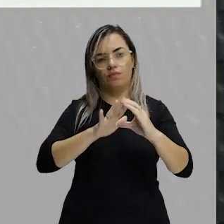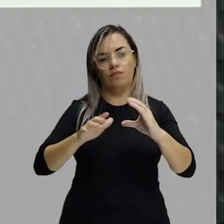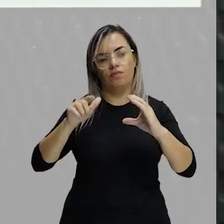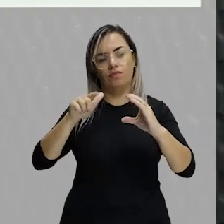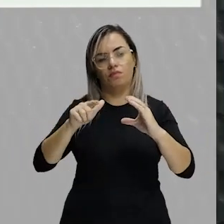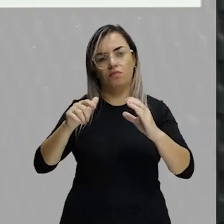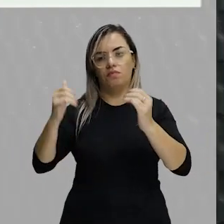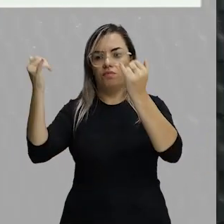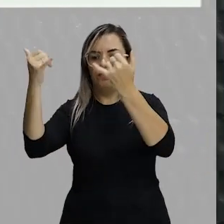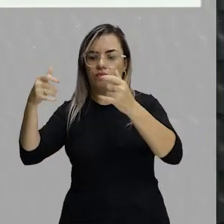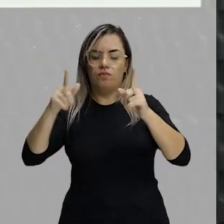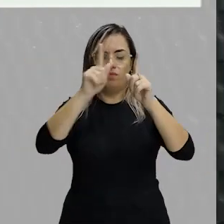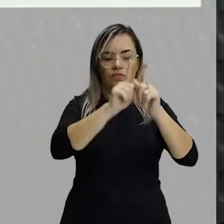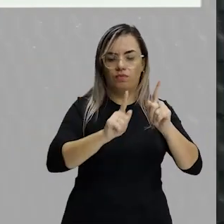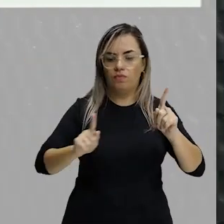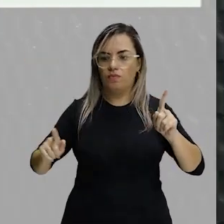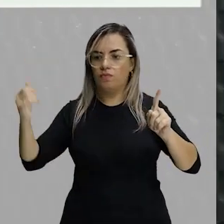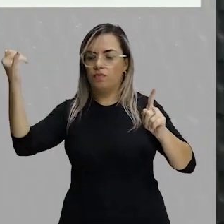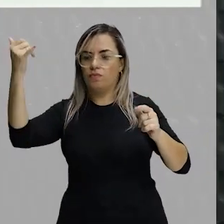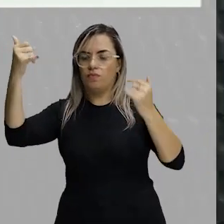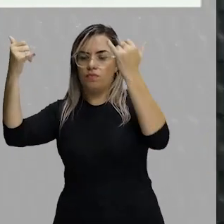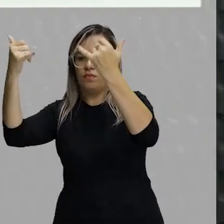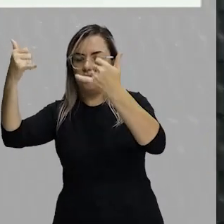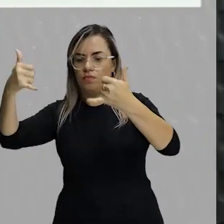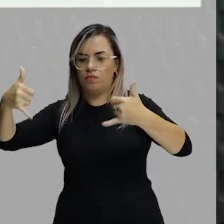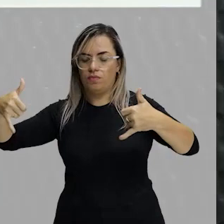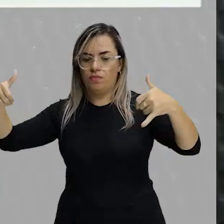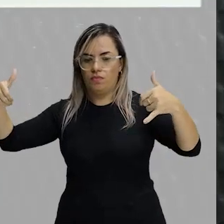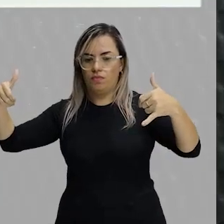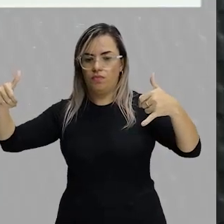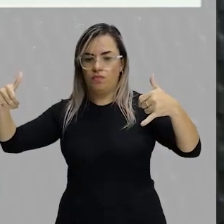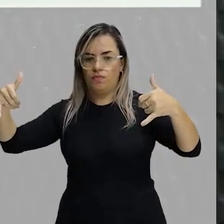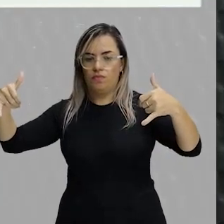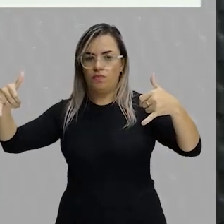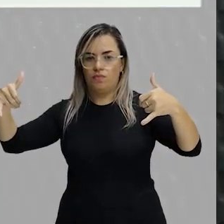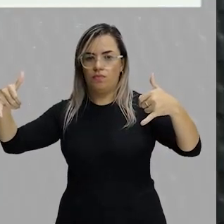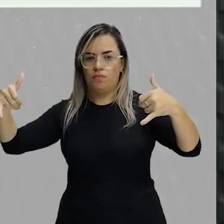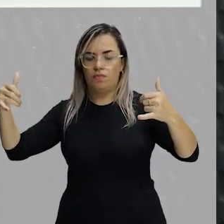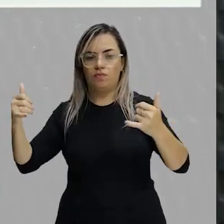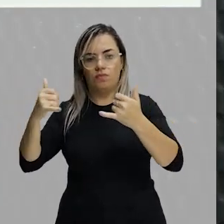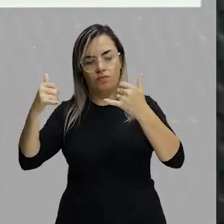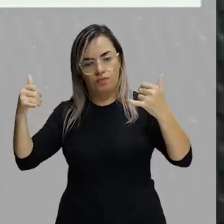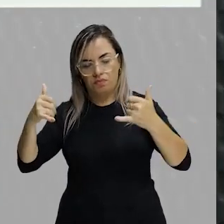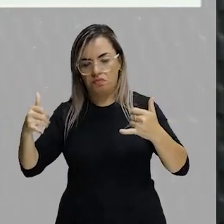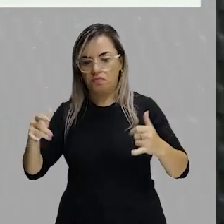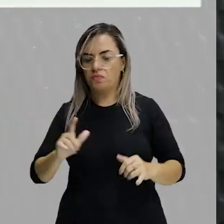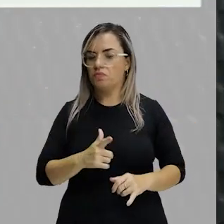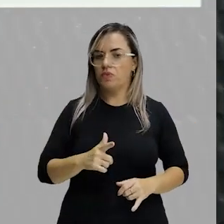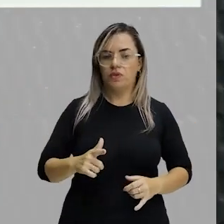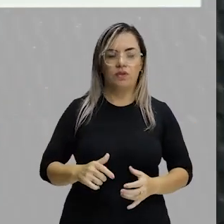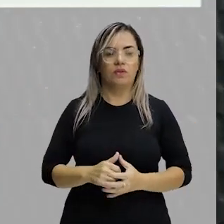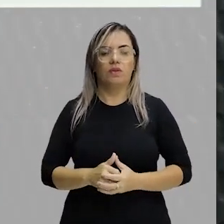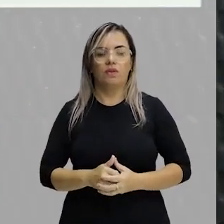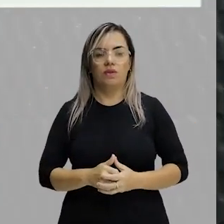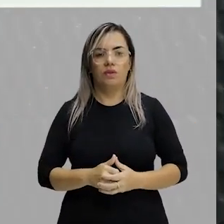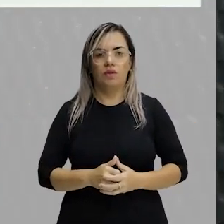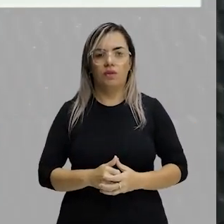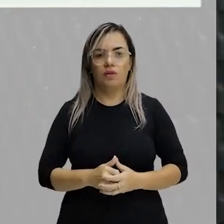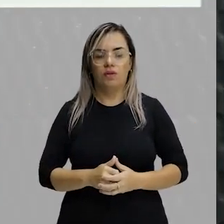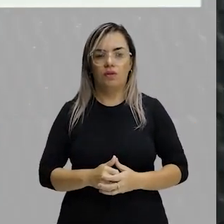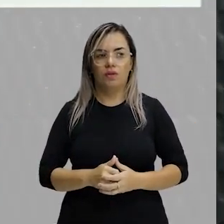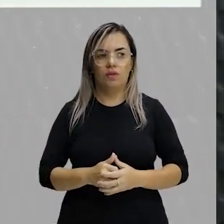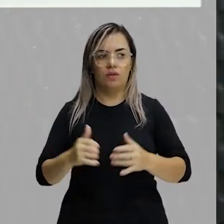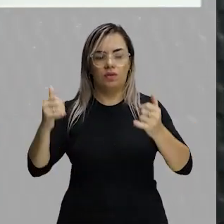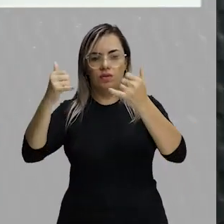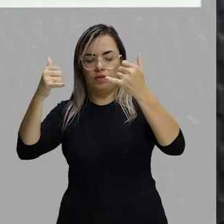hipérbole não coincide com o centro dos eixos coordenados. Tá? Como é que fica a equação? Nesse caso, quando o eixo maior é paralelo